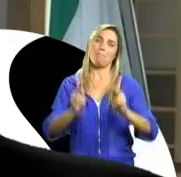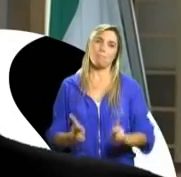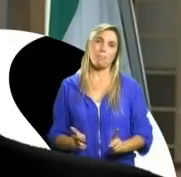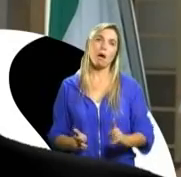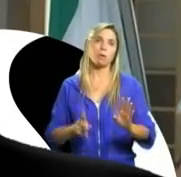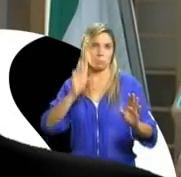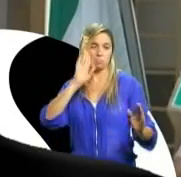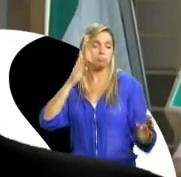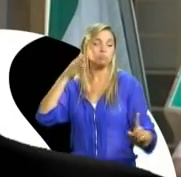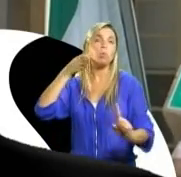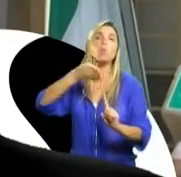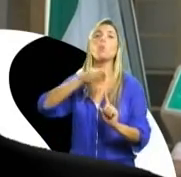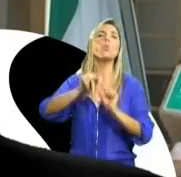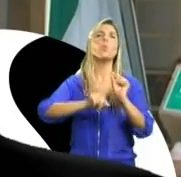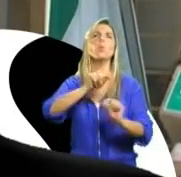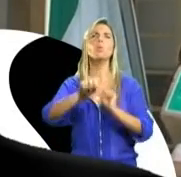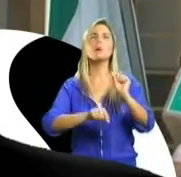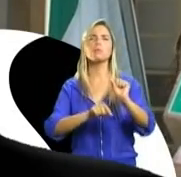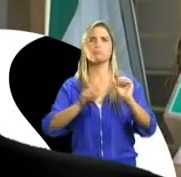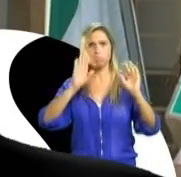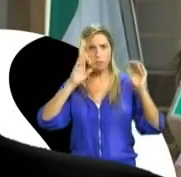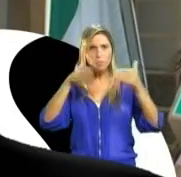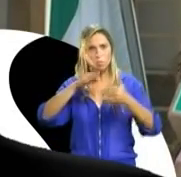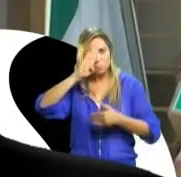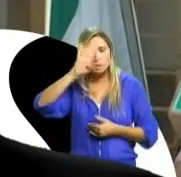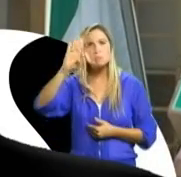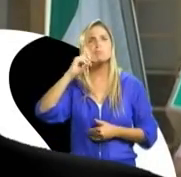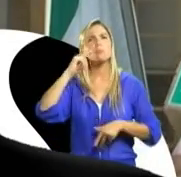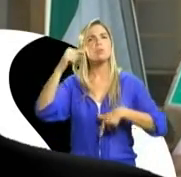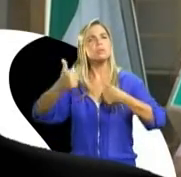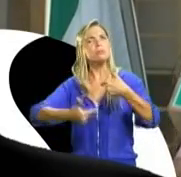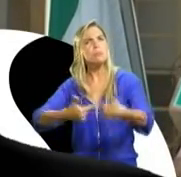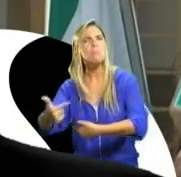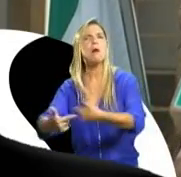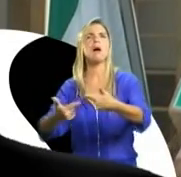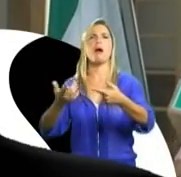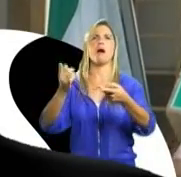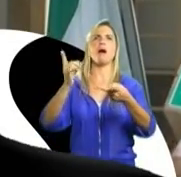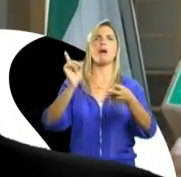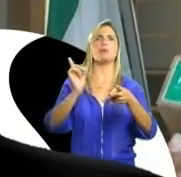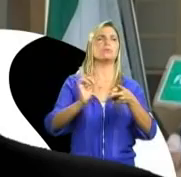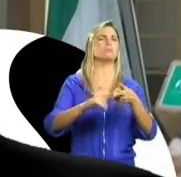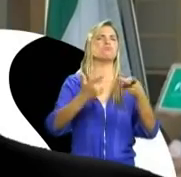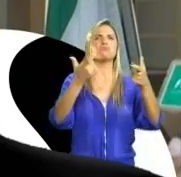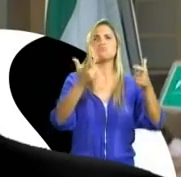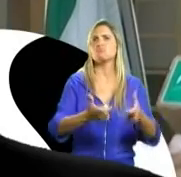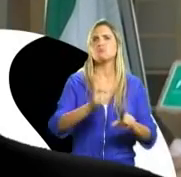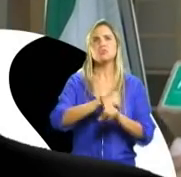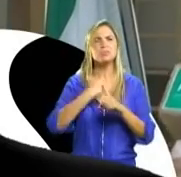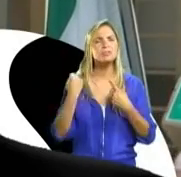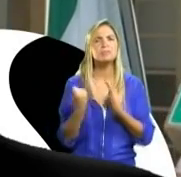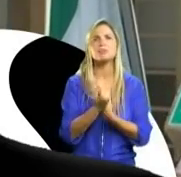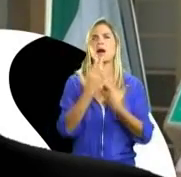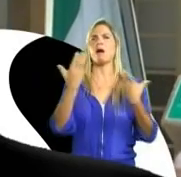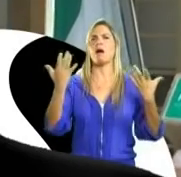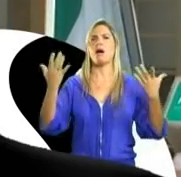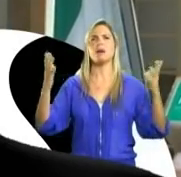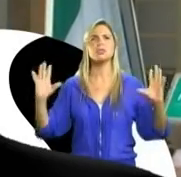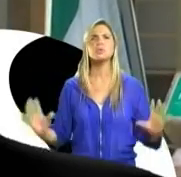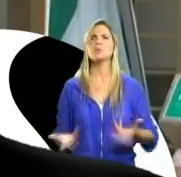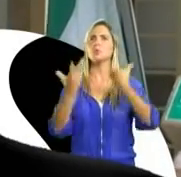especificamente, né, em trabalhos onde eles lidam com